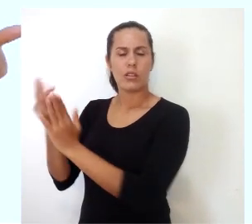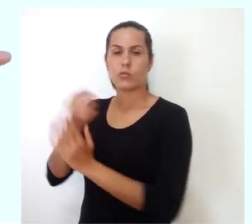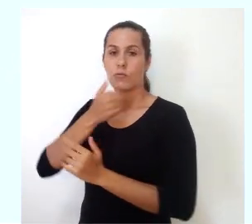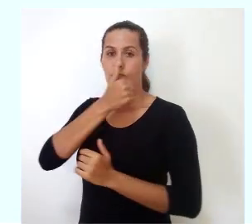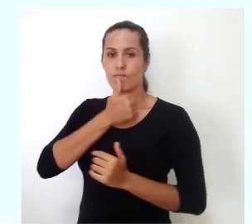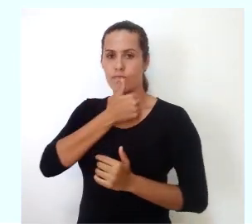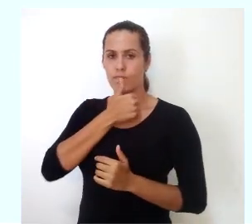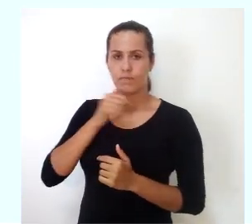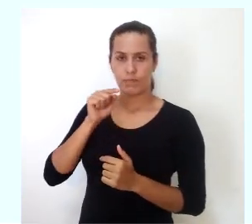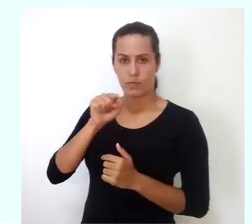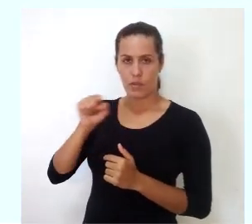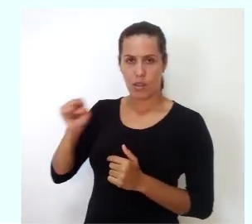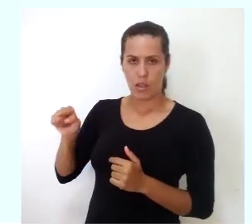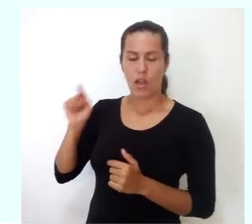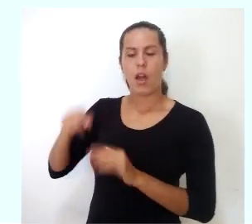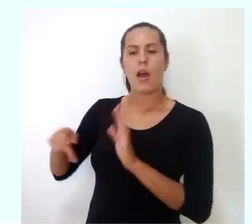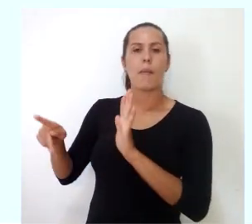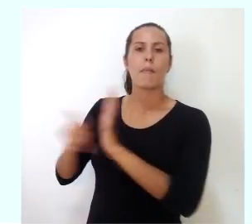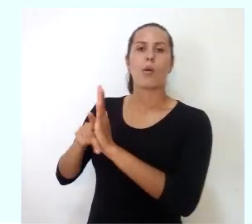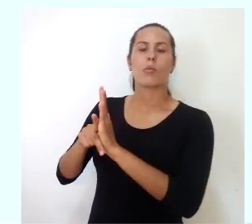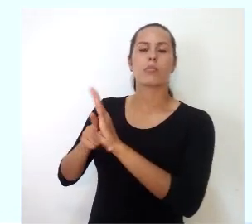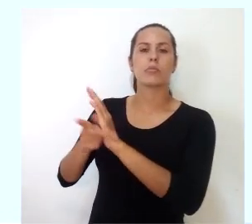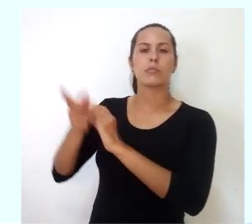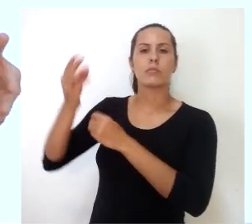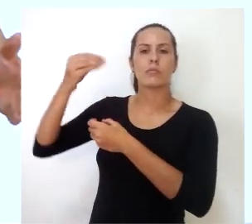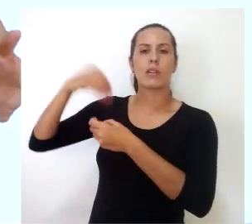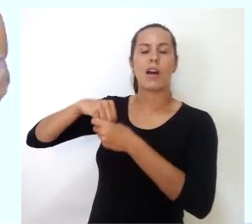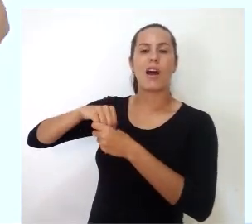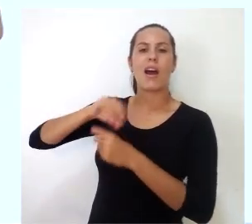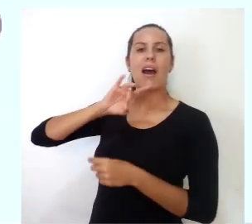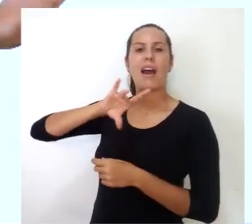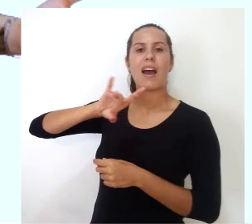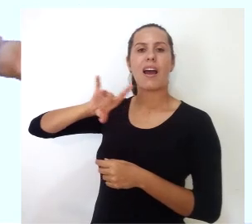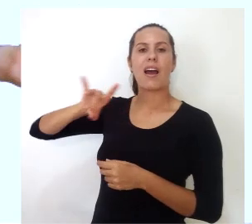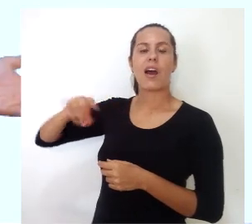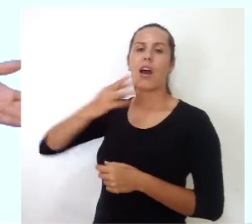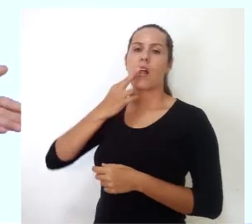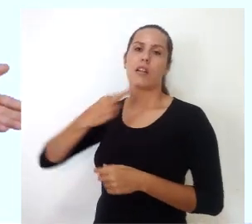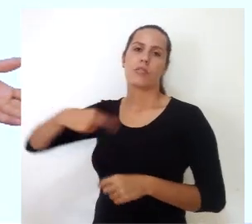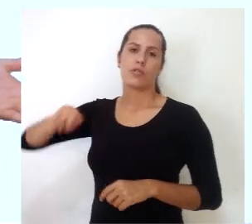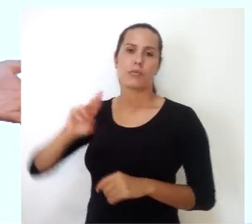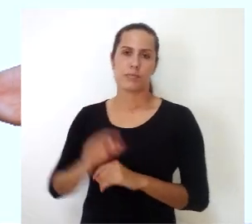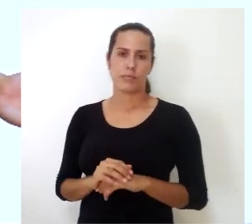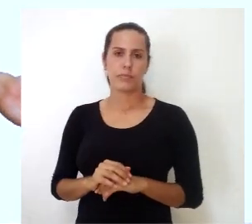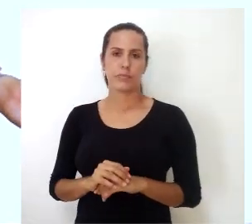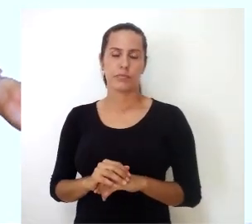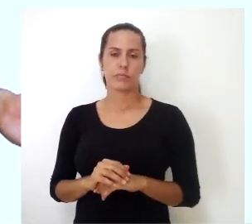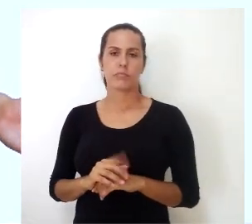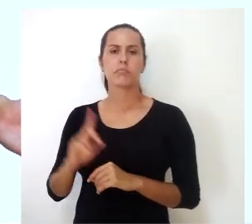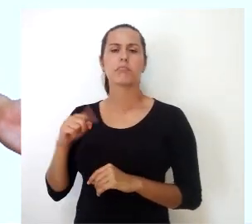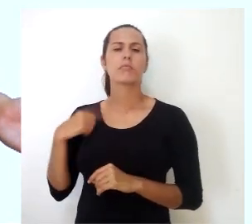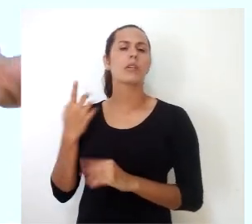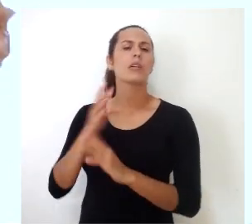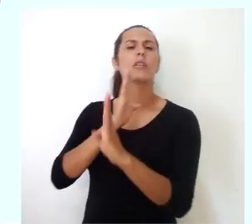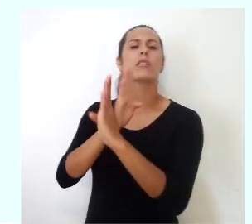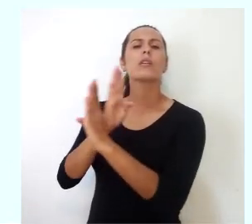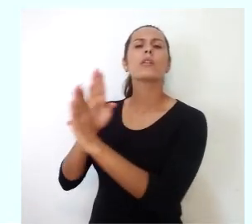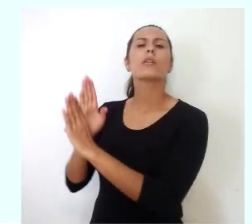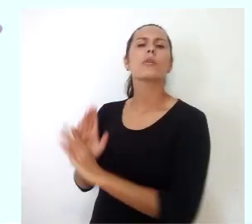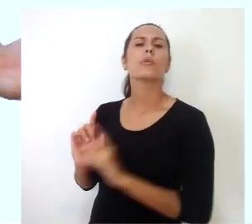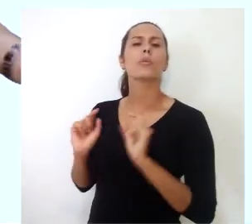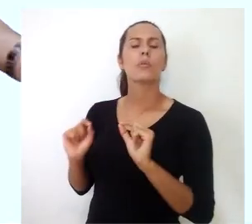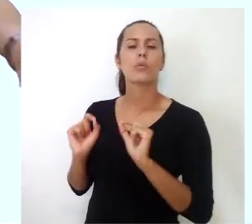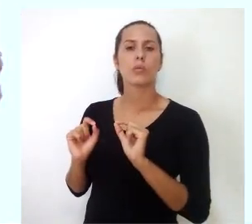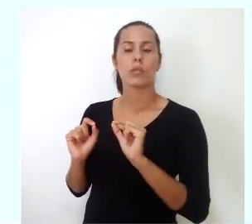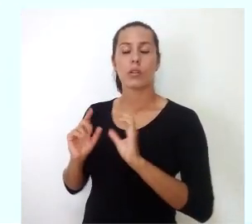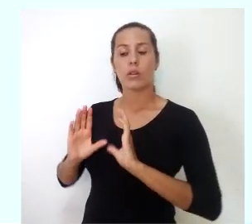sagrados, eles são próprios de cada religião e neles nós encontramos o quê? Justamente o seu